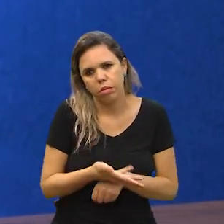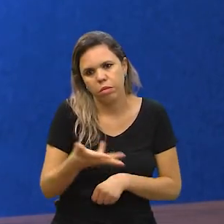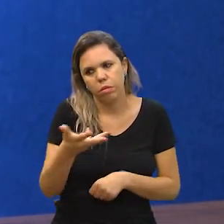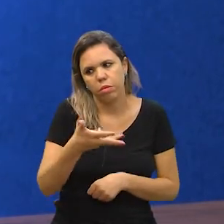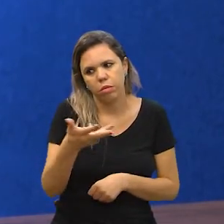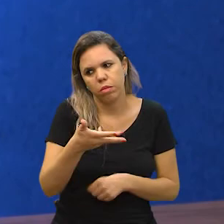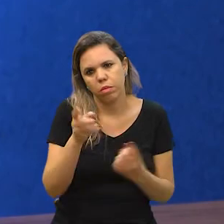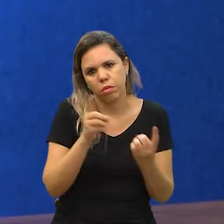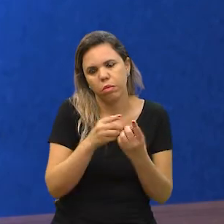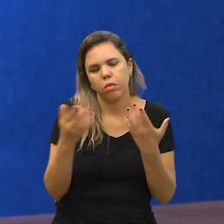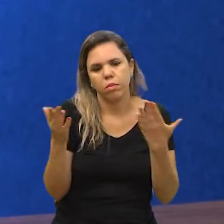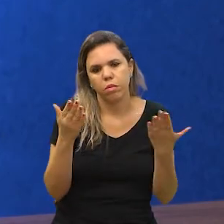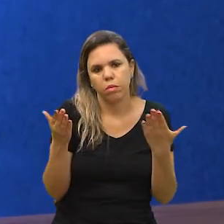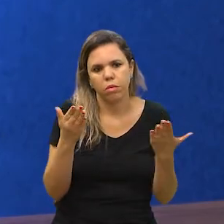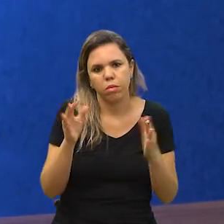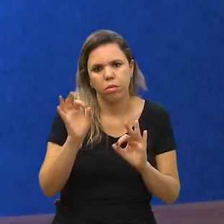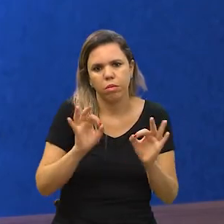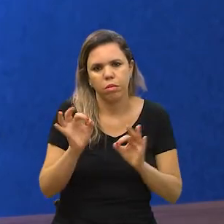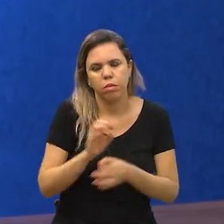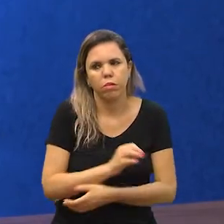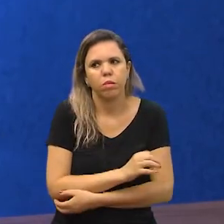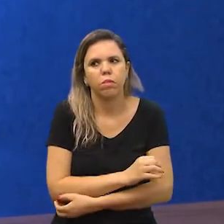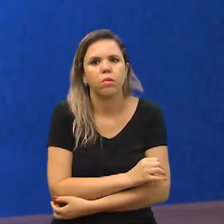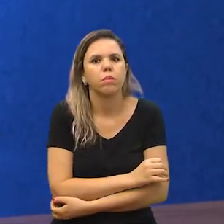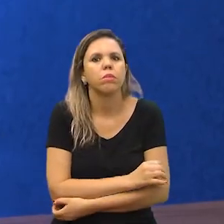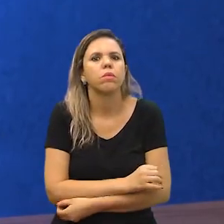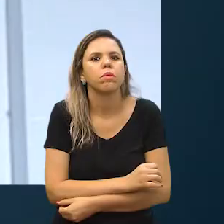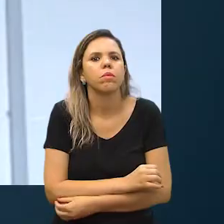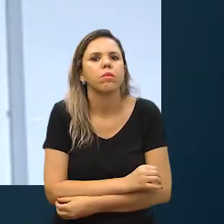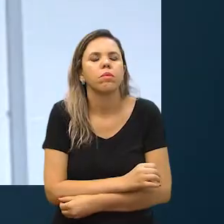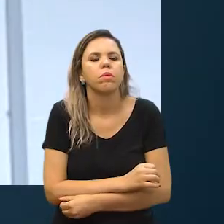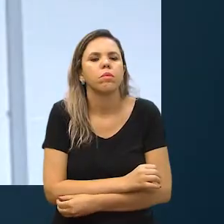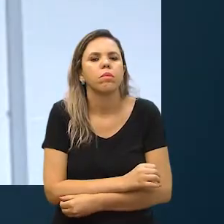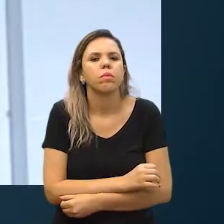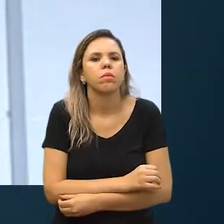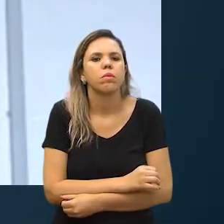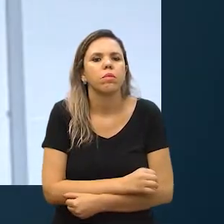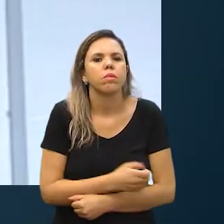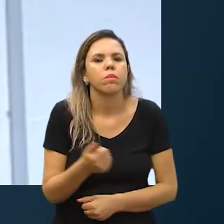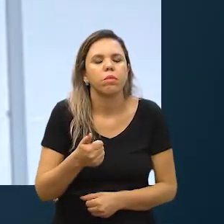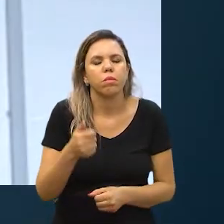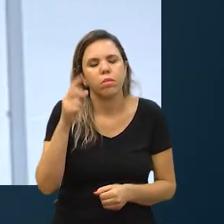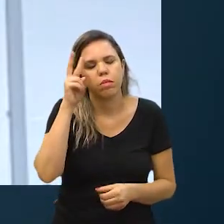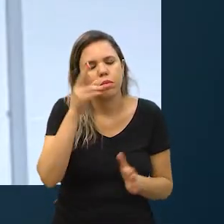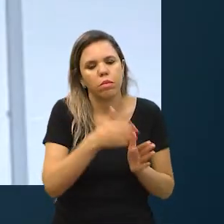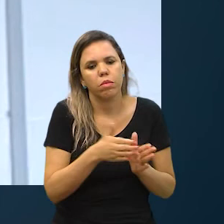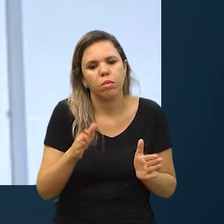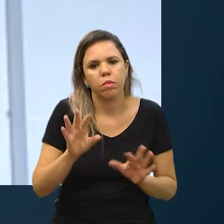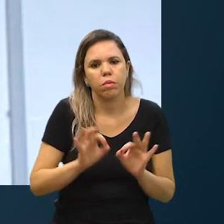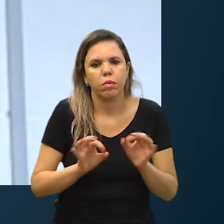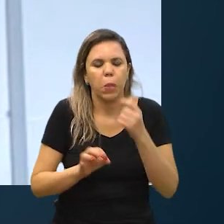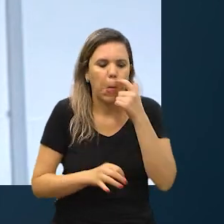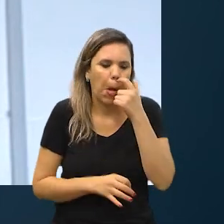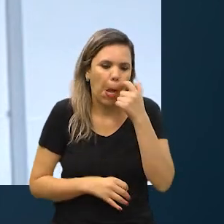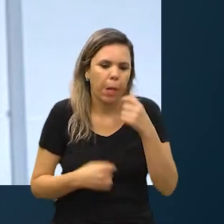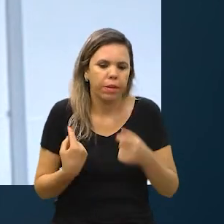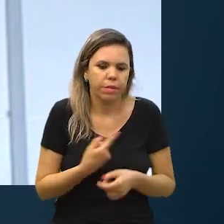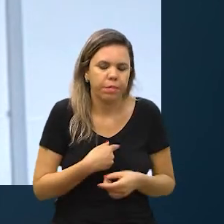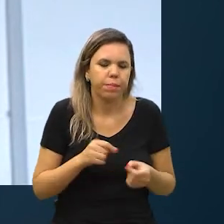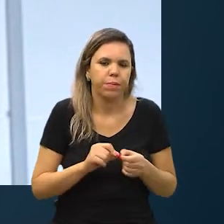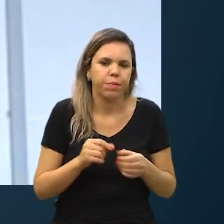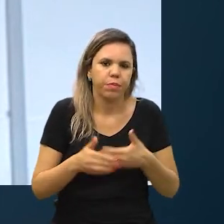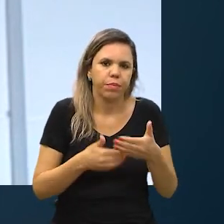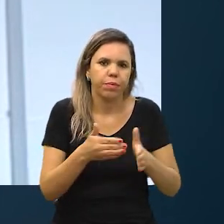de aceleração. Quais os planos, então, Fabrício? Então, assim, falando primeiro, acho que da história depois dos planos, né, a